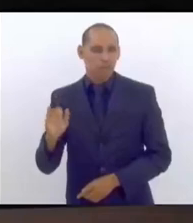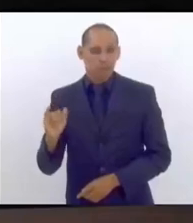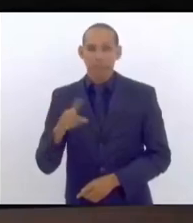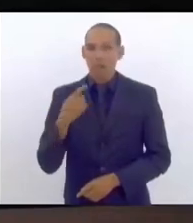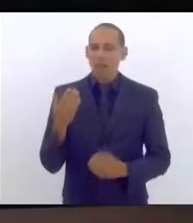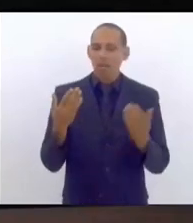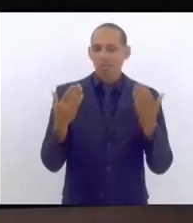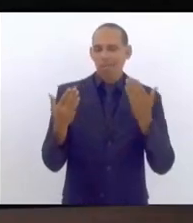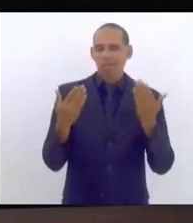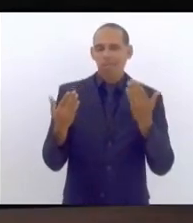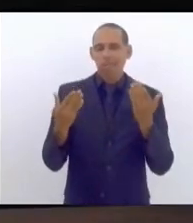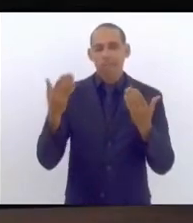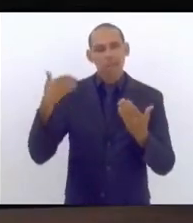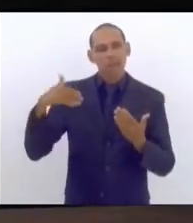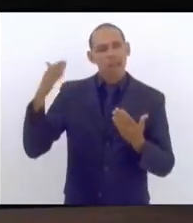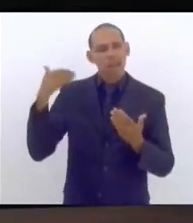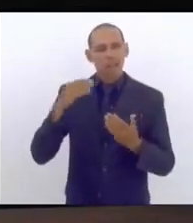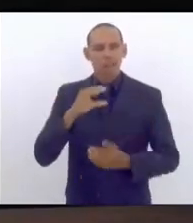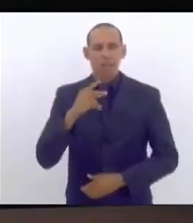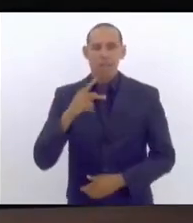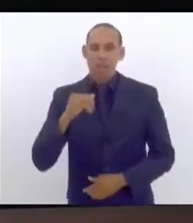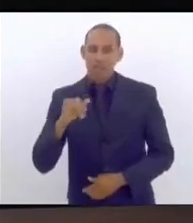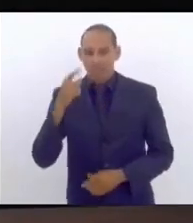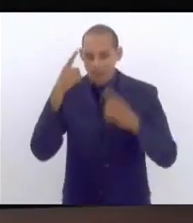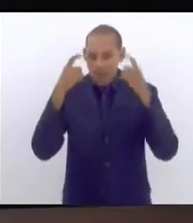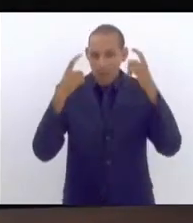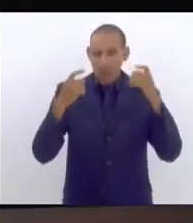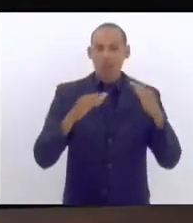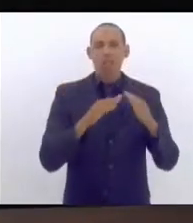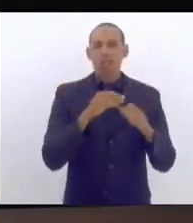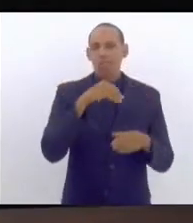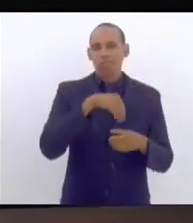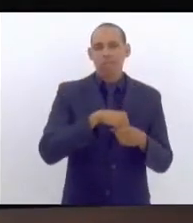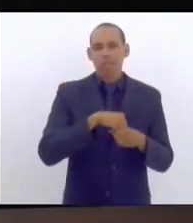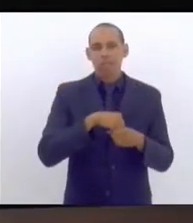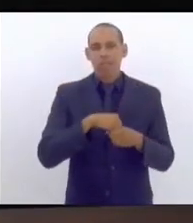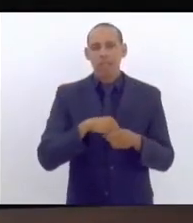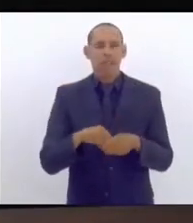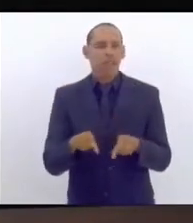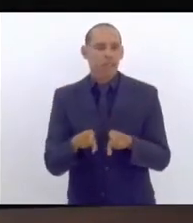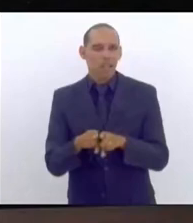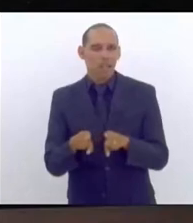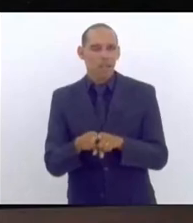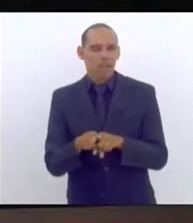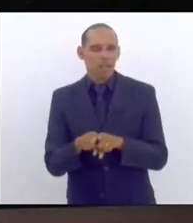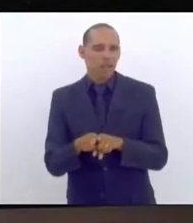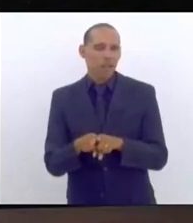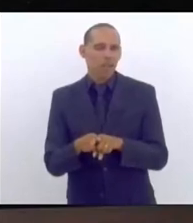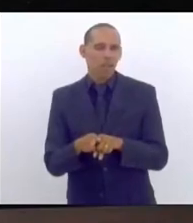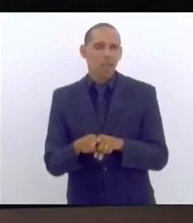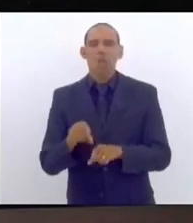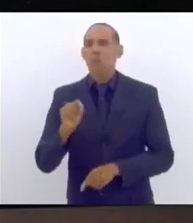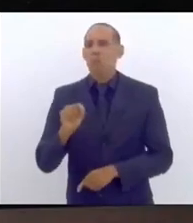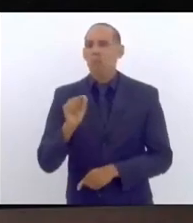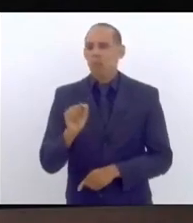que tinha sido produzido na CPI da violência doméstica e utilizar também aquilo que